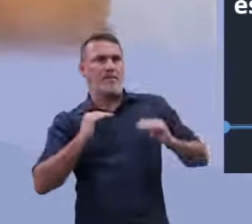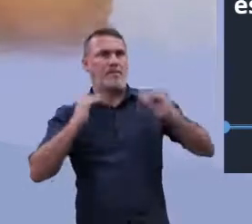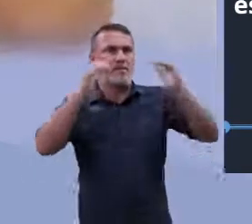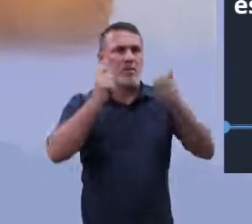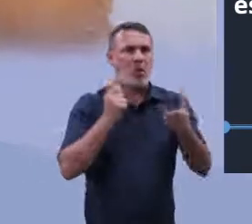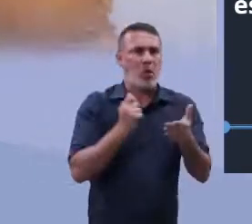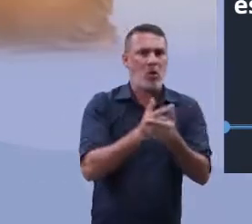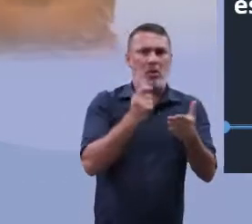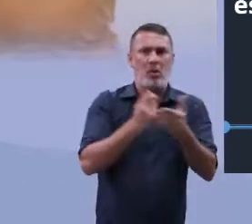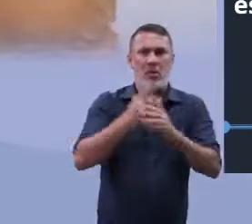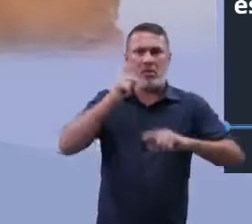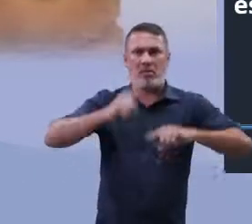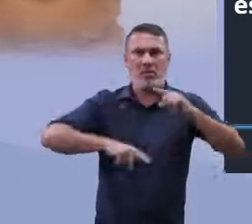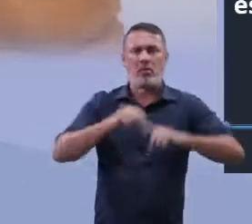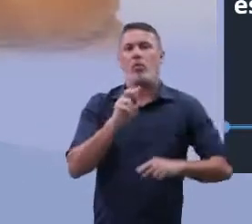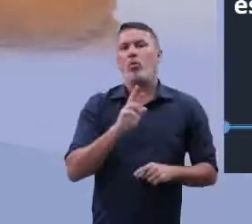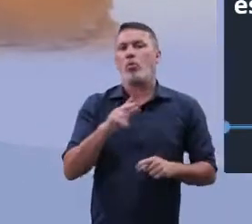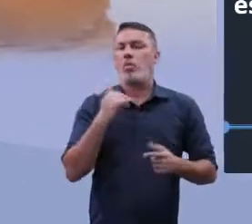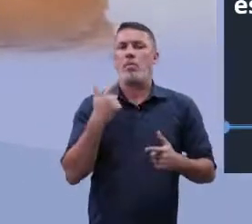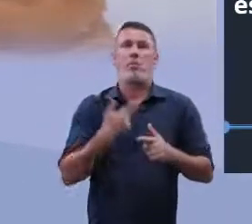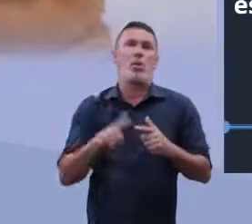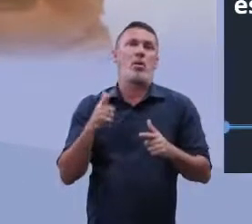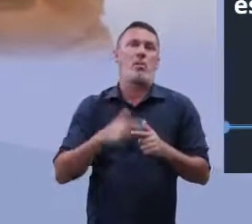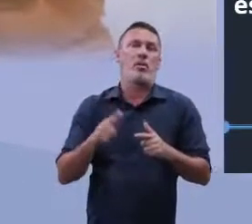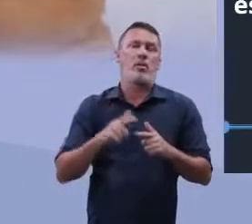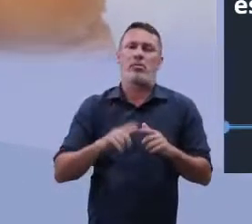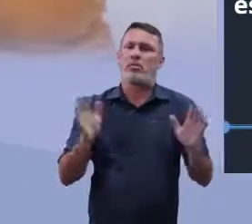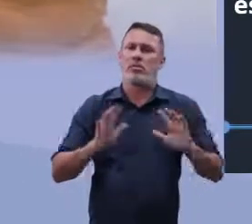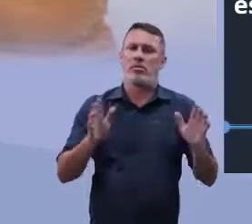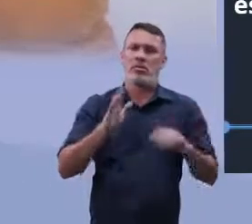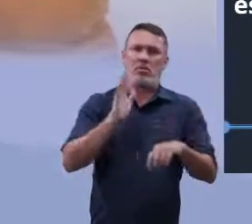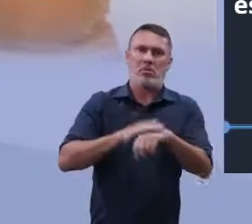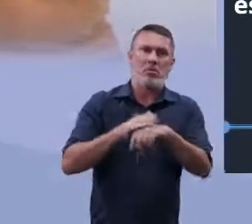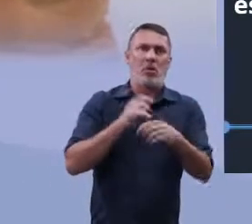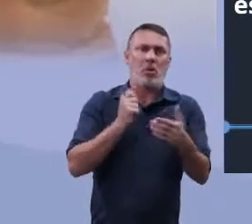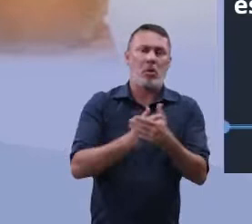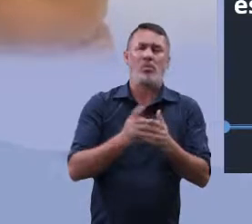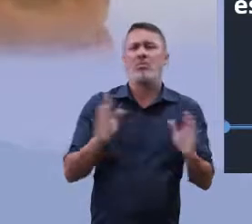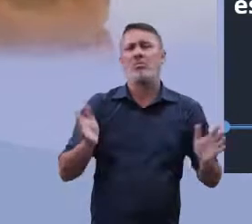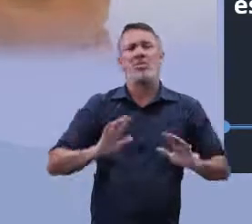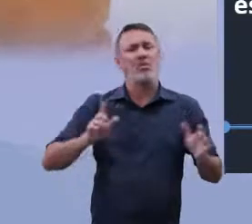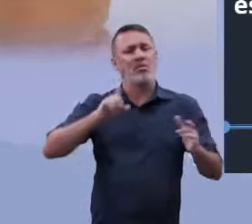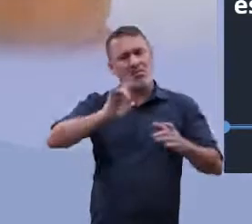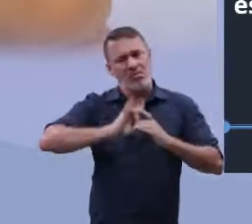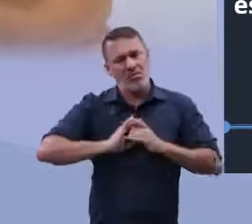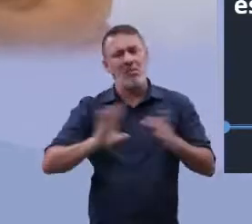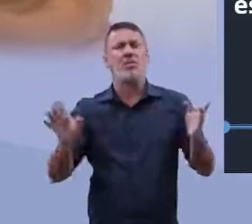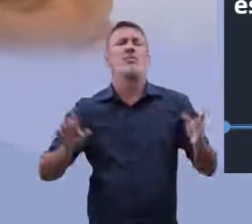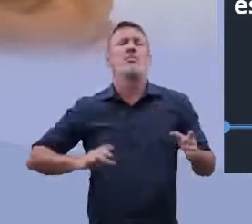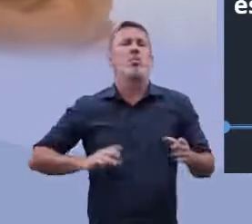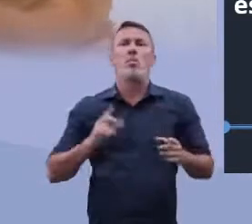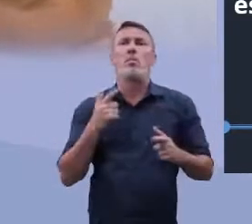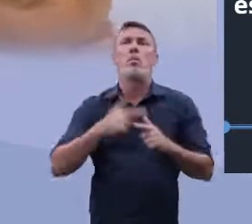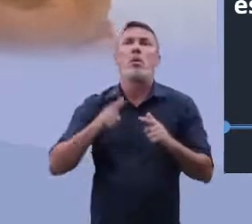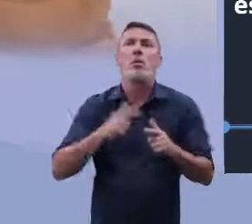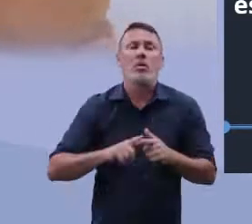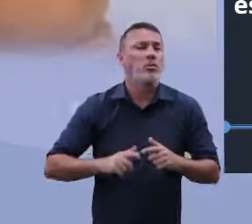do consumo, que eu volto a dizer para vocês, não é o problema. O ato do consumo em si não é um